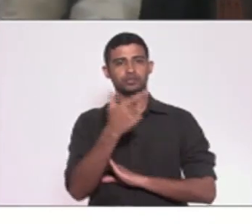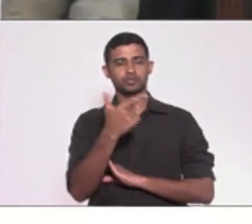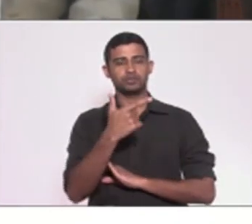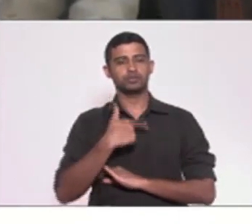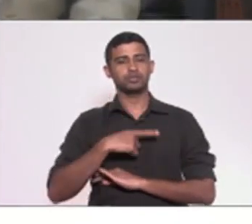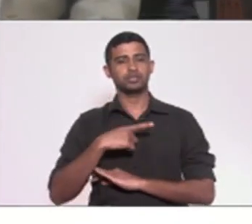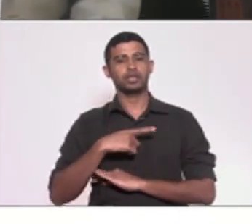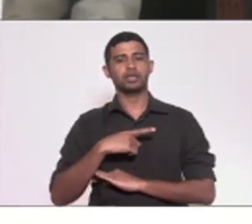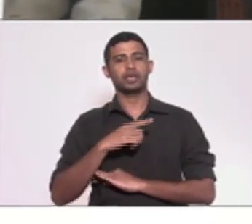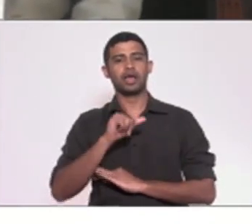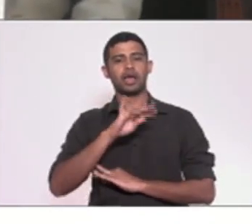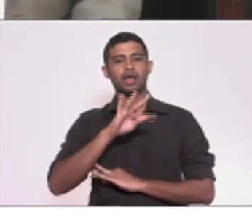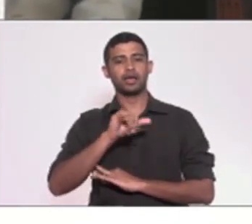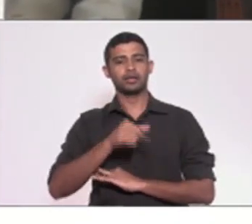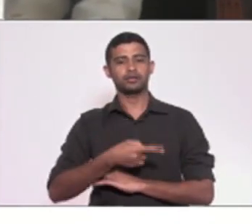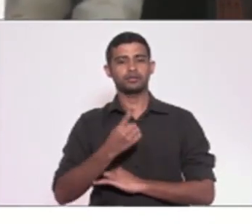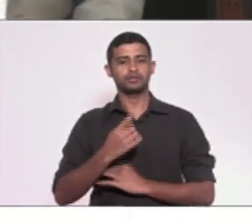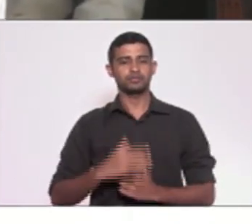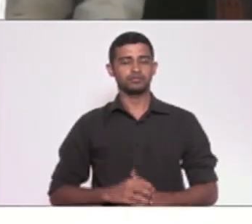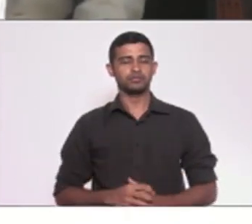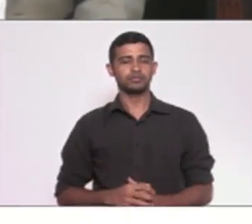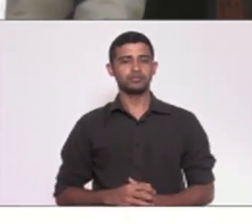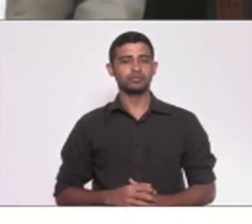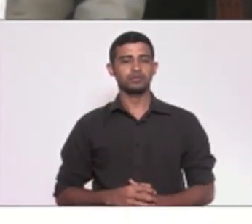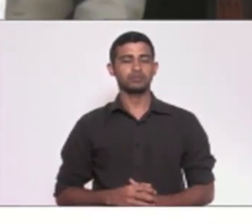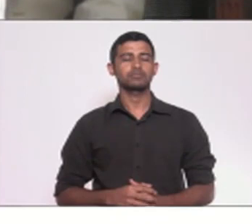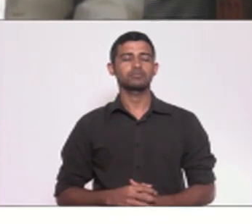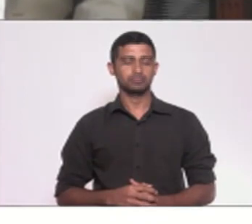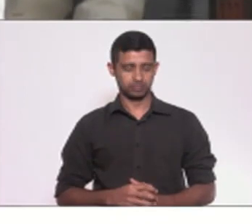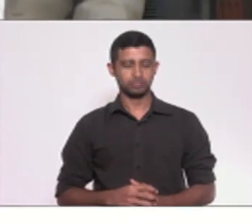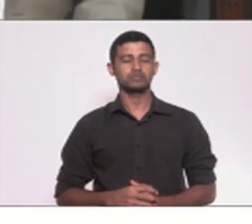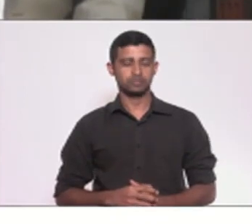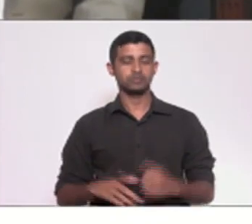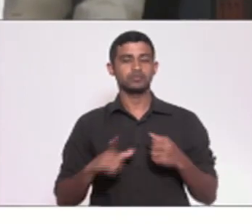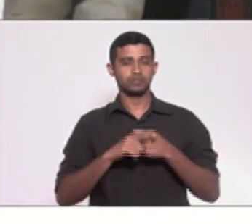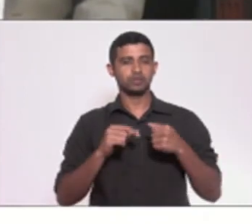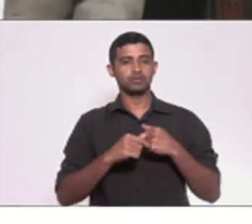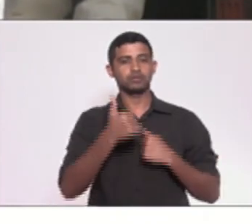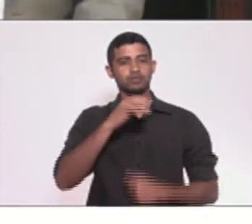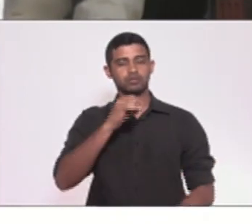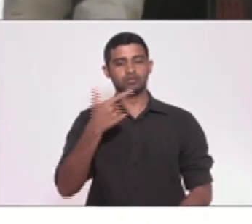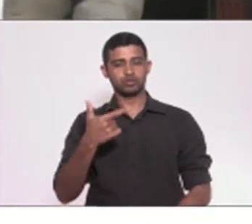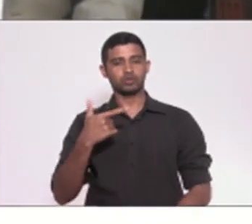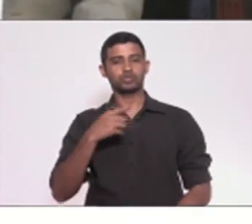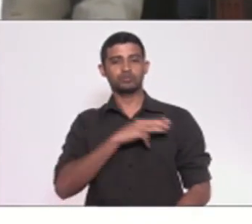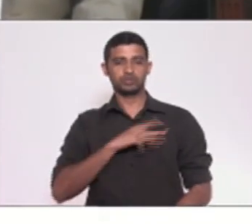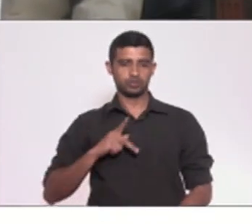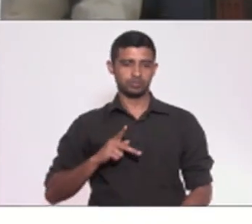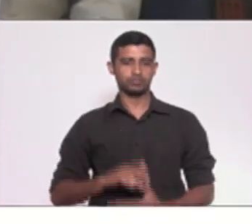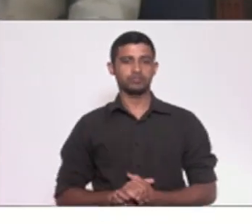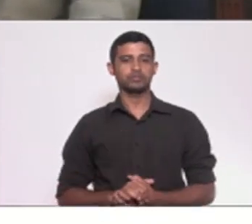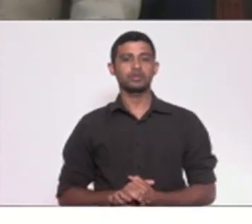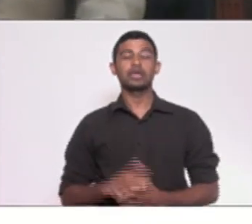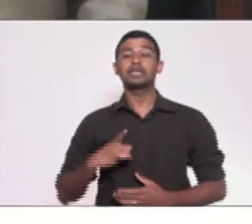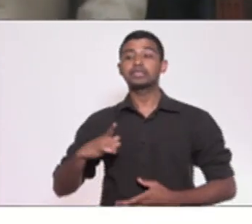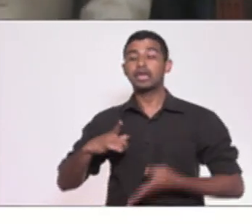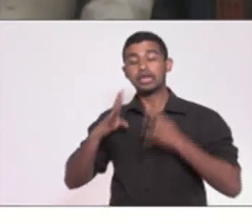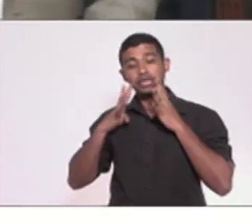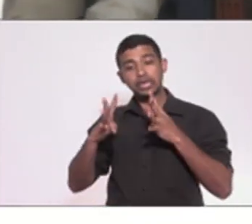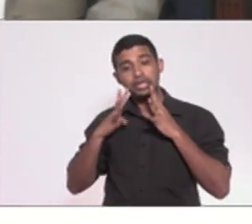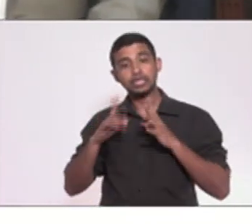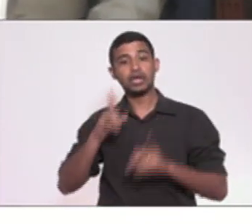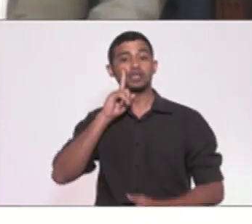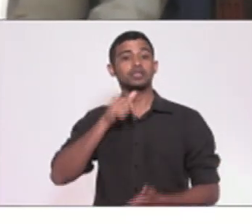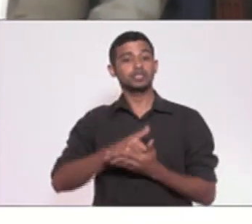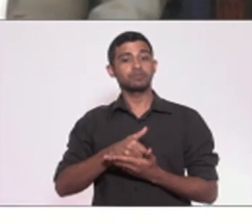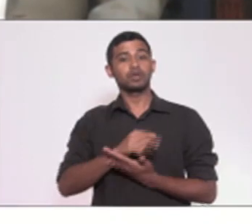parágrafo 1º, ambos da Constituição Federal e do artigo 102 da Constituição Estadual, em atendimento à